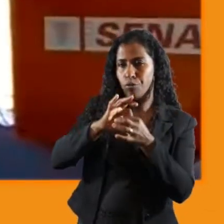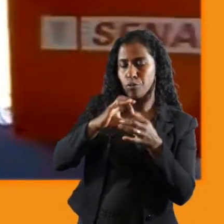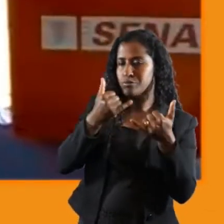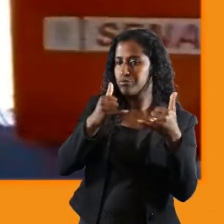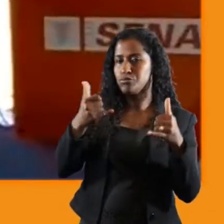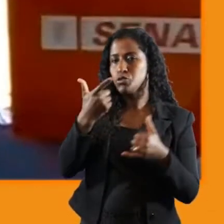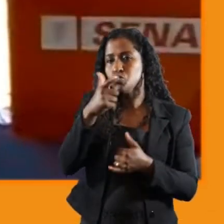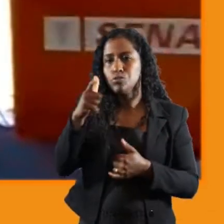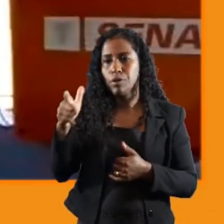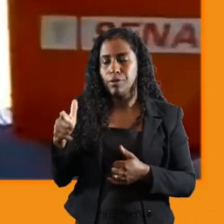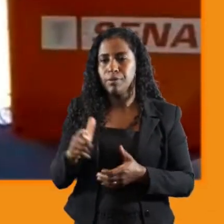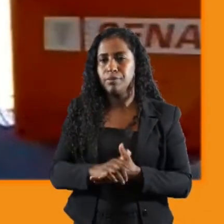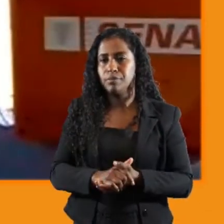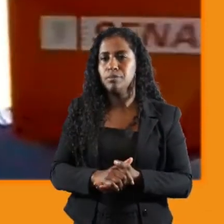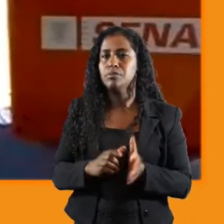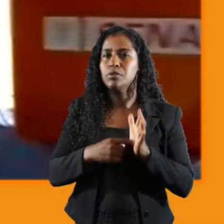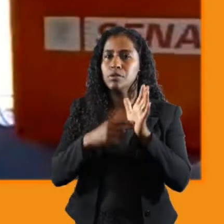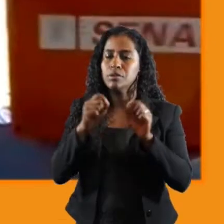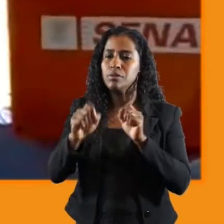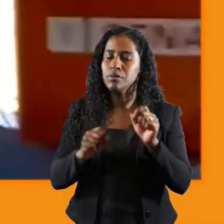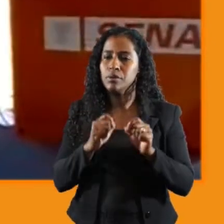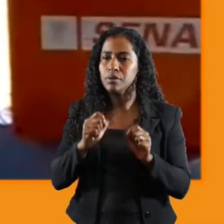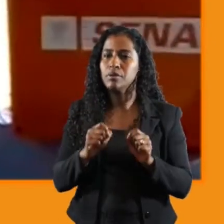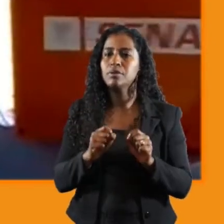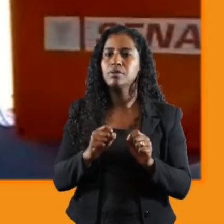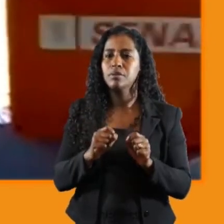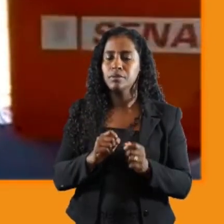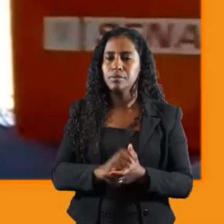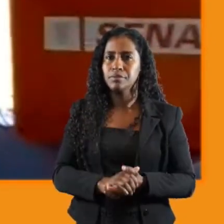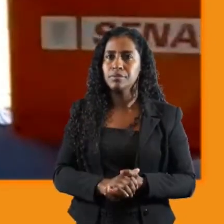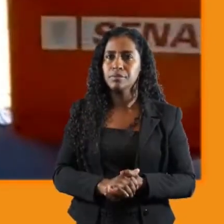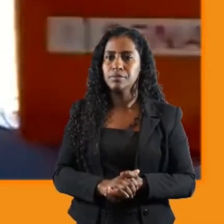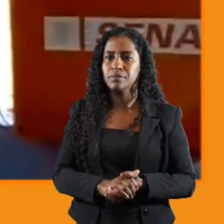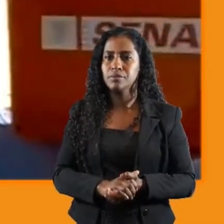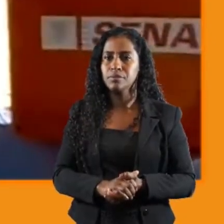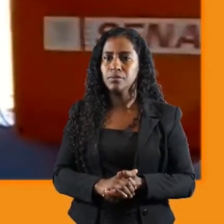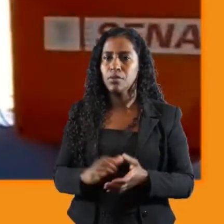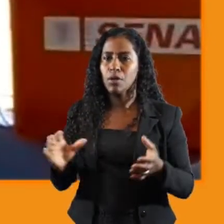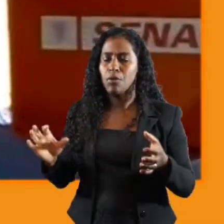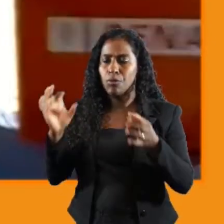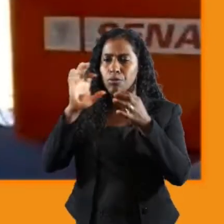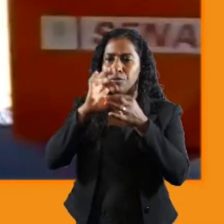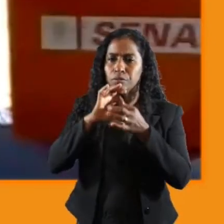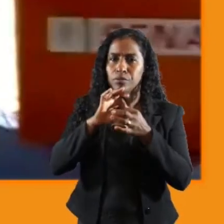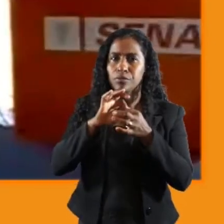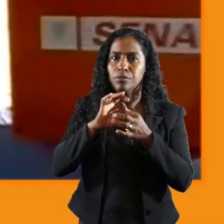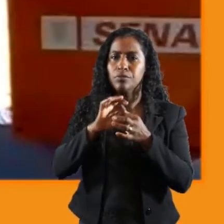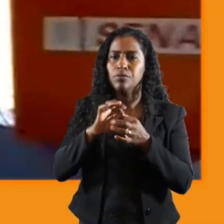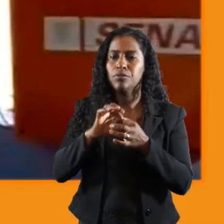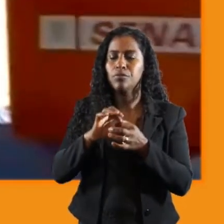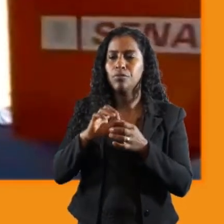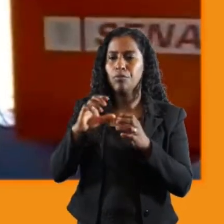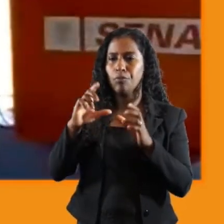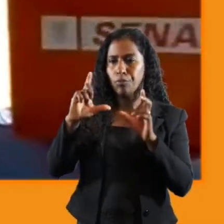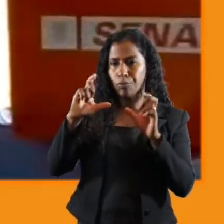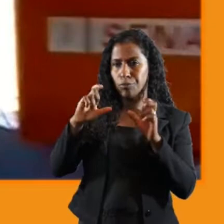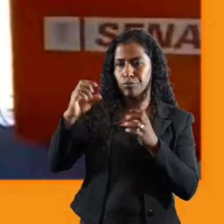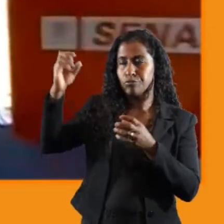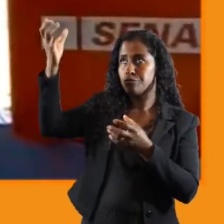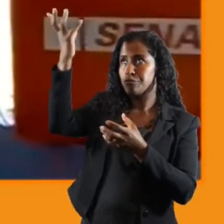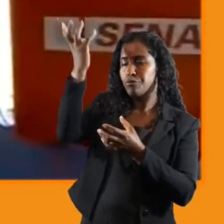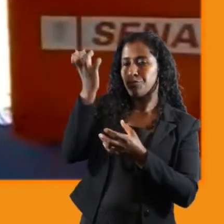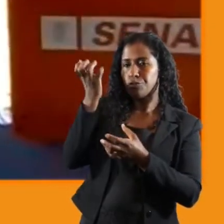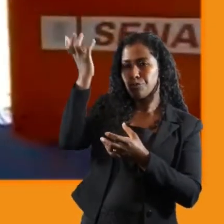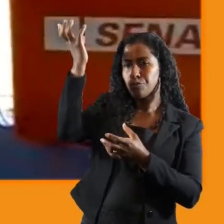para vocês, mostrar para vocês a ligação fotovoltaica off-grid. Ela é chamada